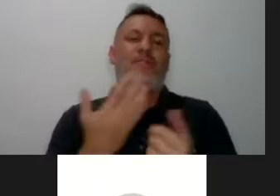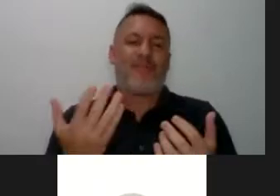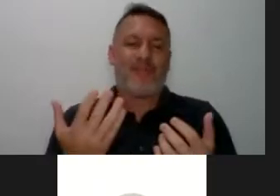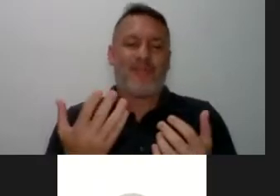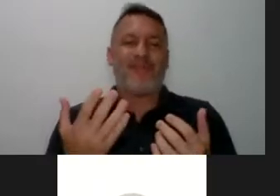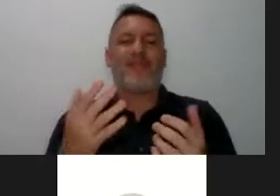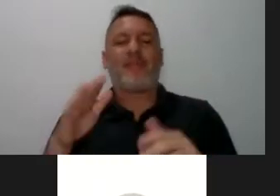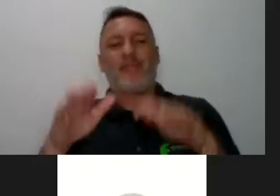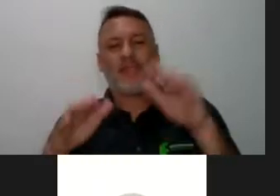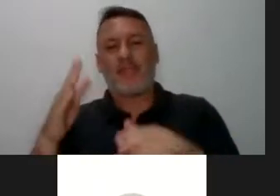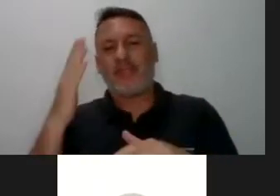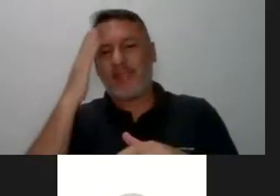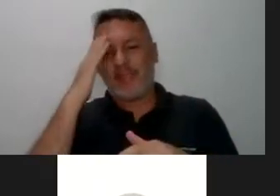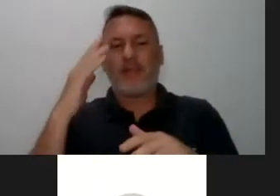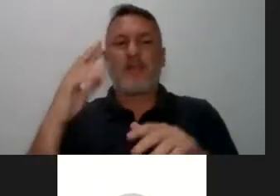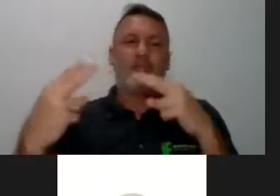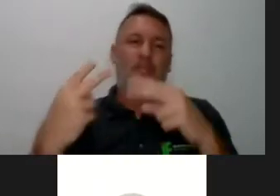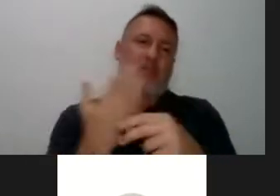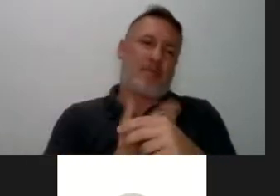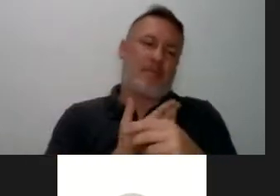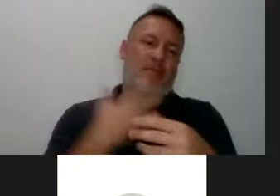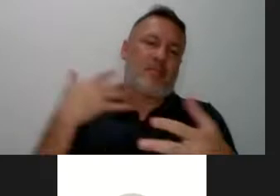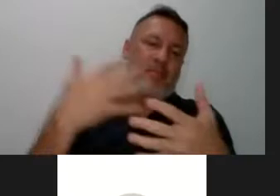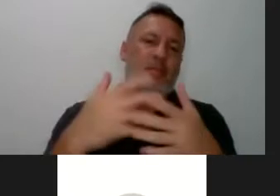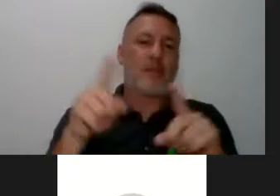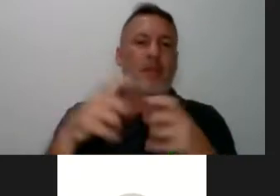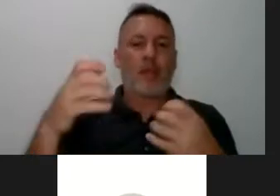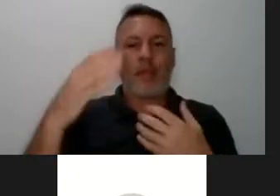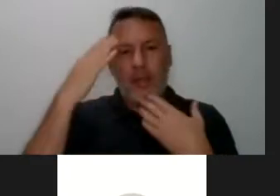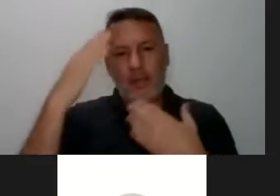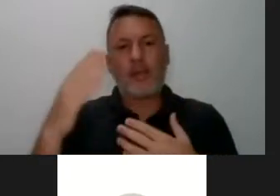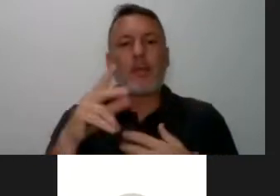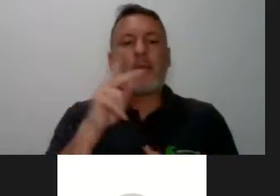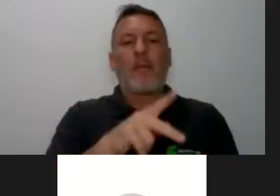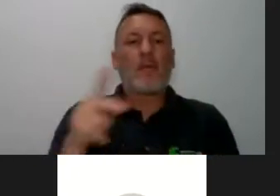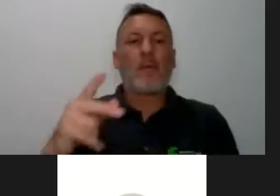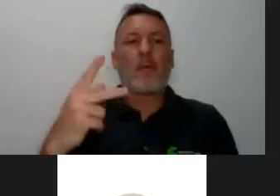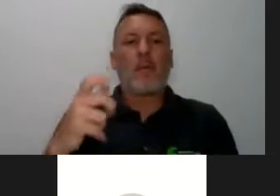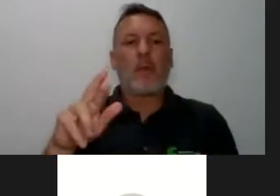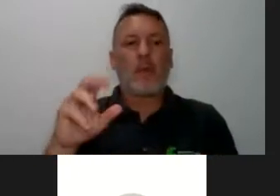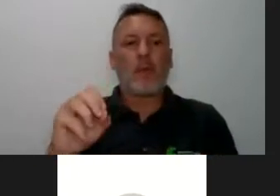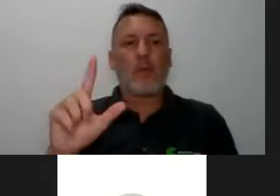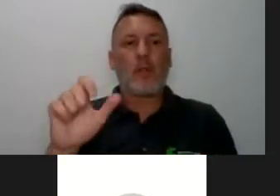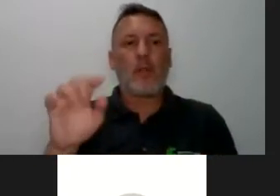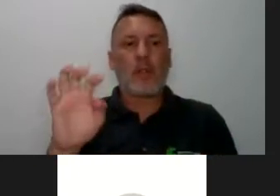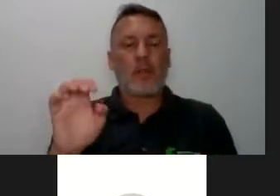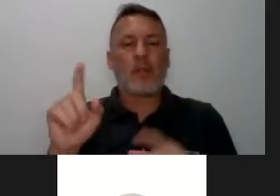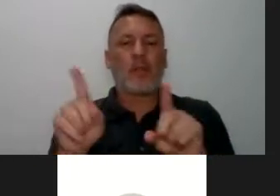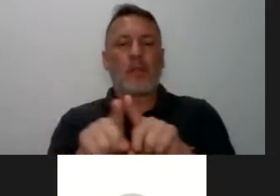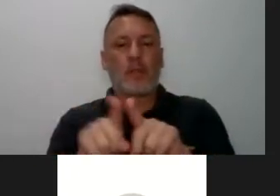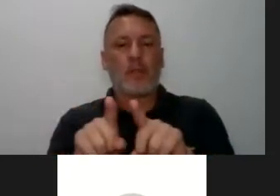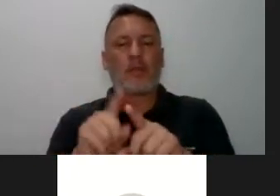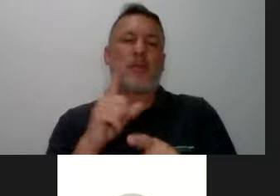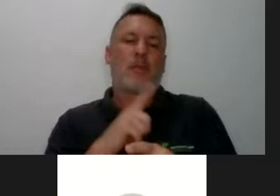conhecidos, somos amigos, e também já agradecer de antemão ao professor Pedro Leite também, já nos